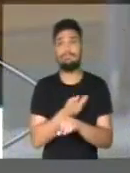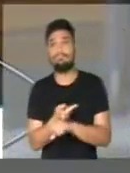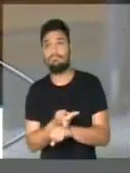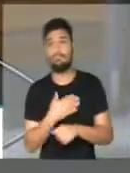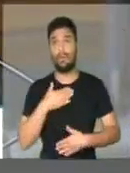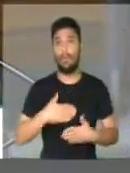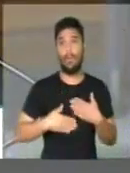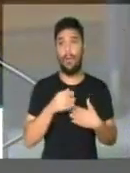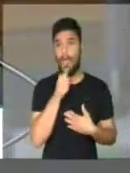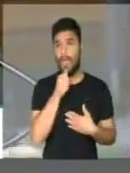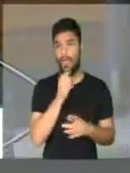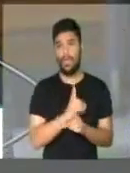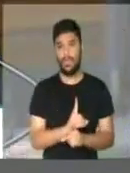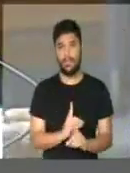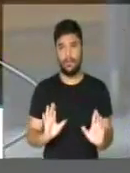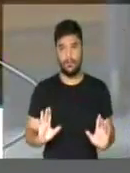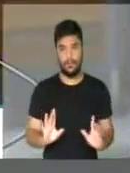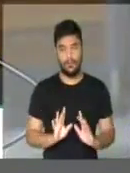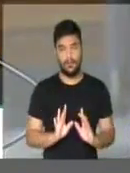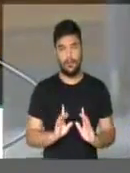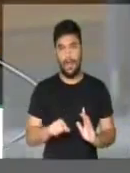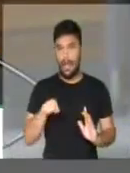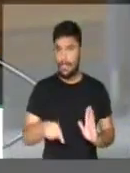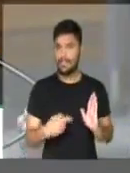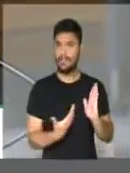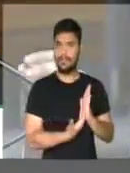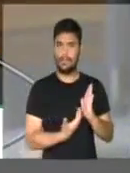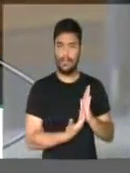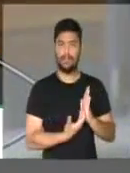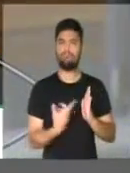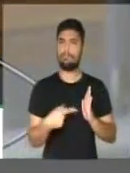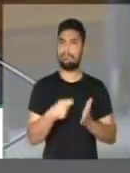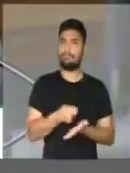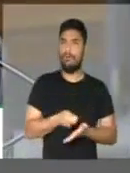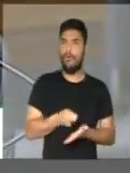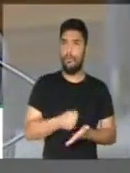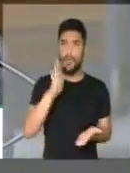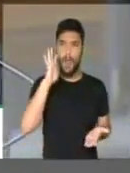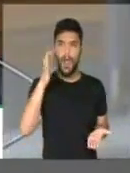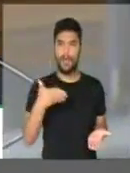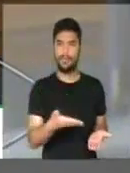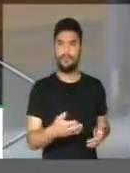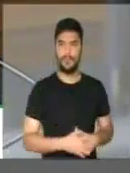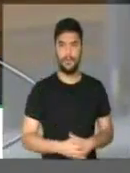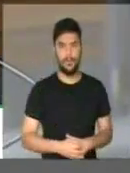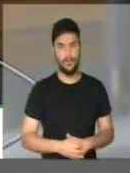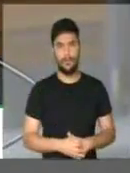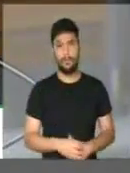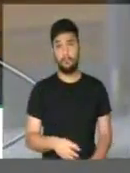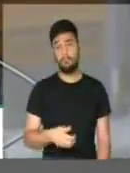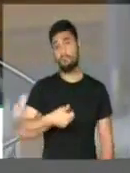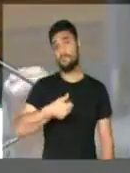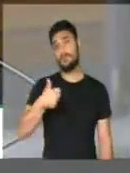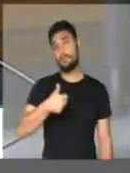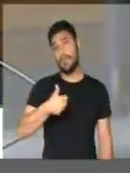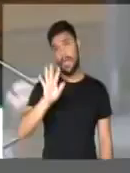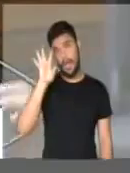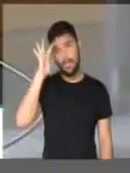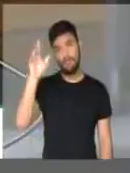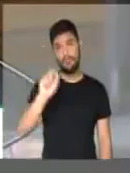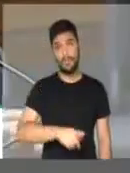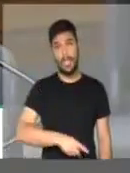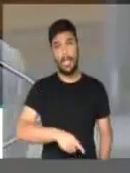senhora presidente acho que esta casa tem que cobrar algumas providências a primeira delas é